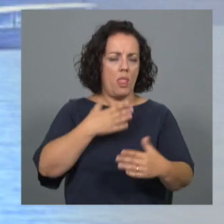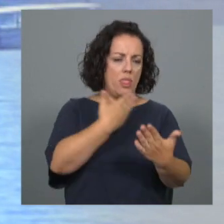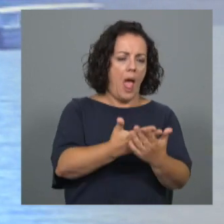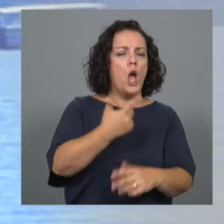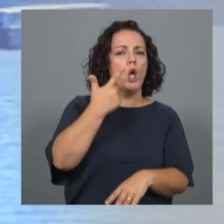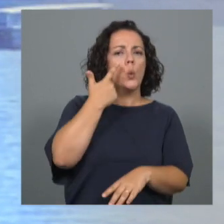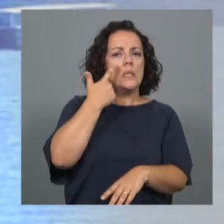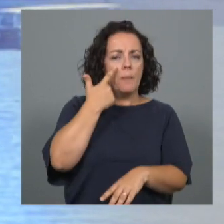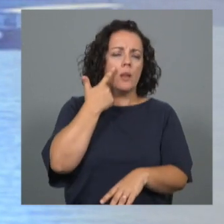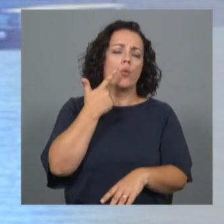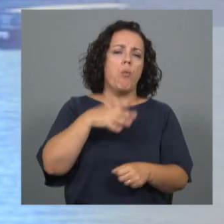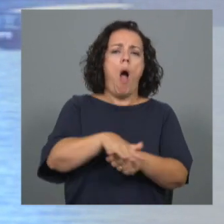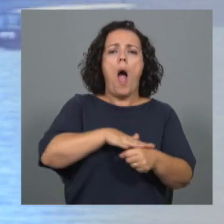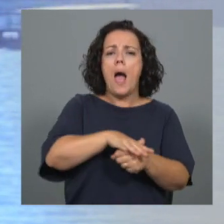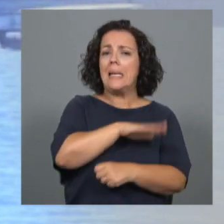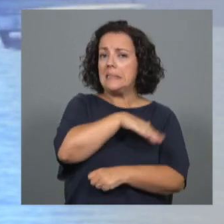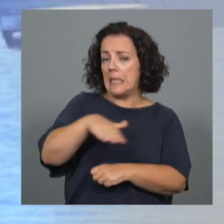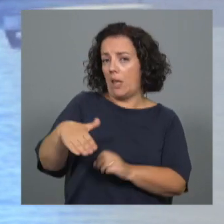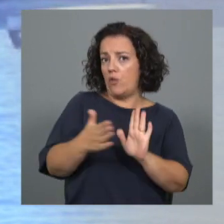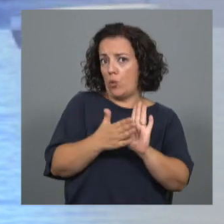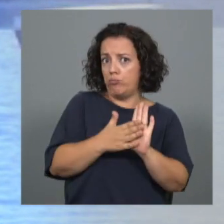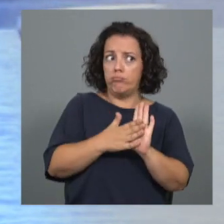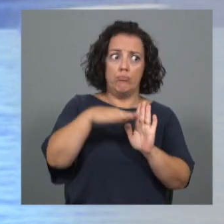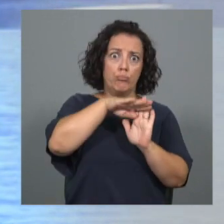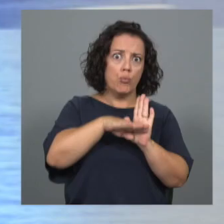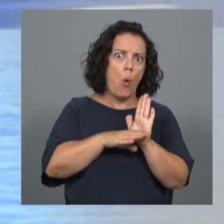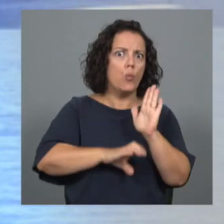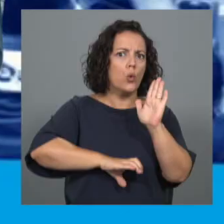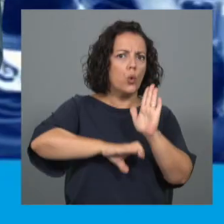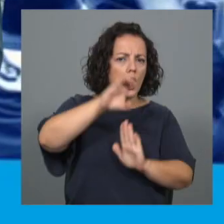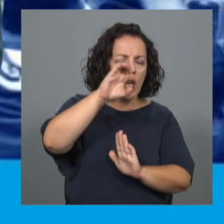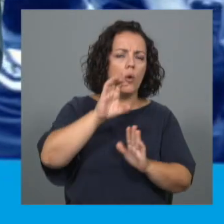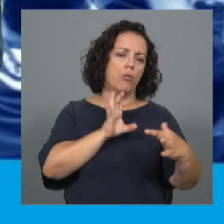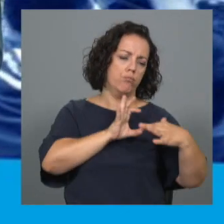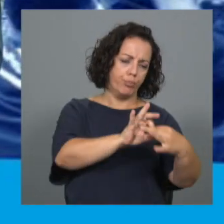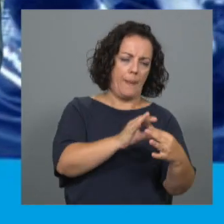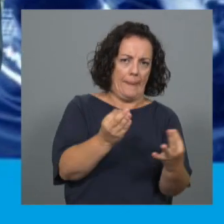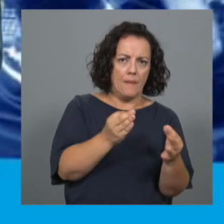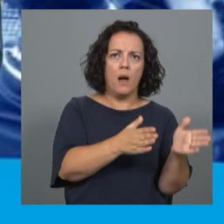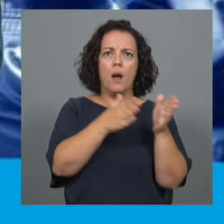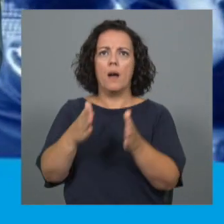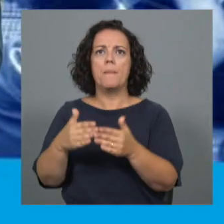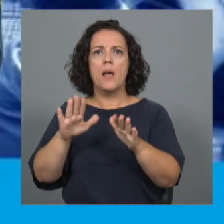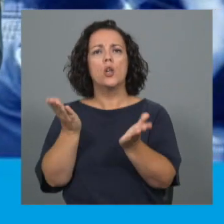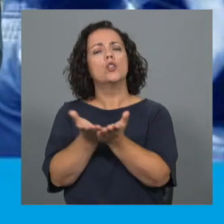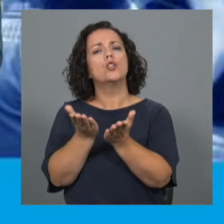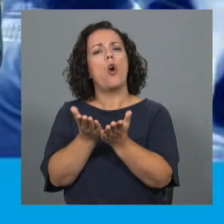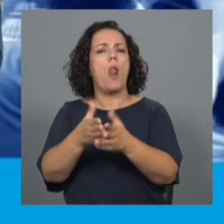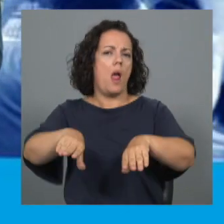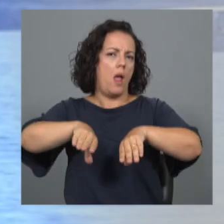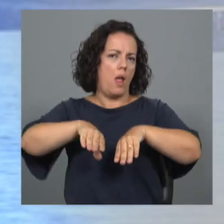dos currículos, há também esta proposta acrescida e que a escola católica assumiu desde